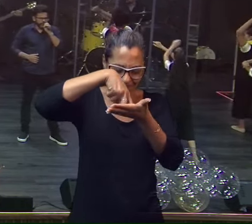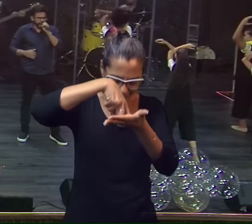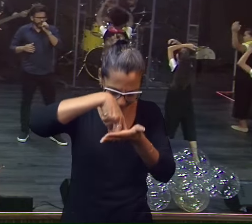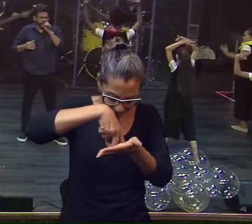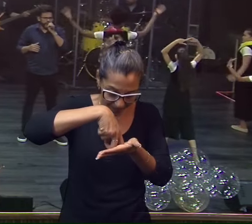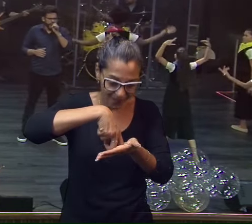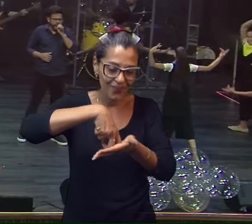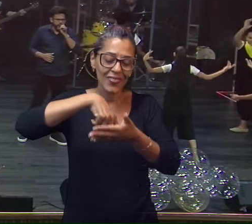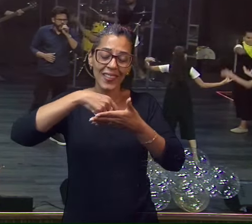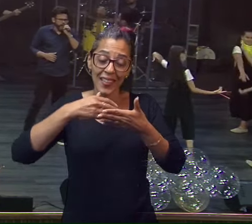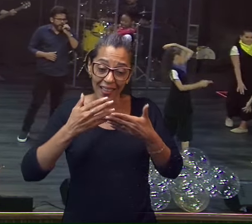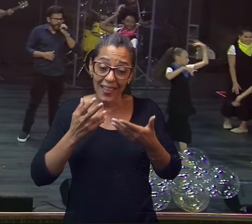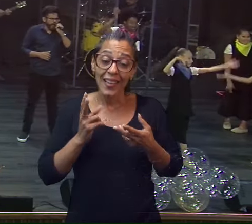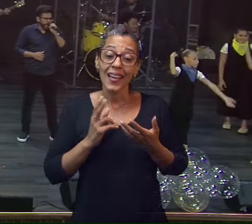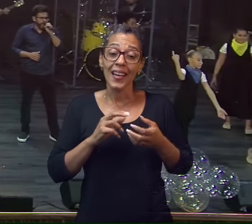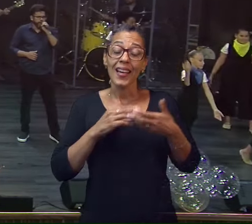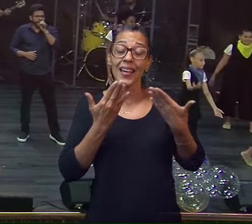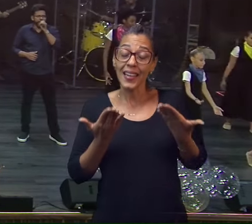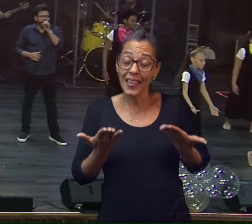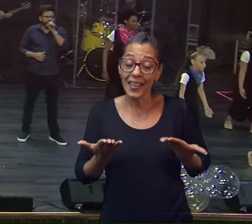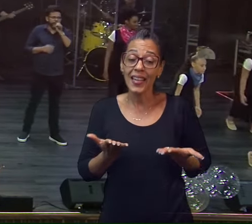ardente louvor